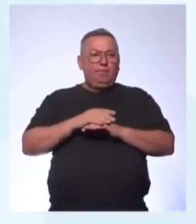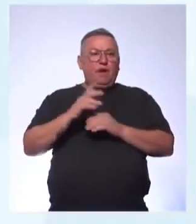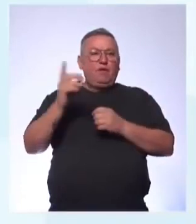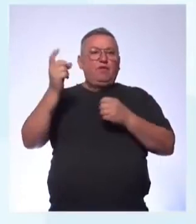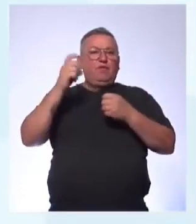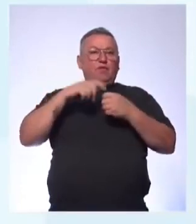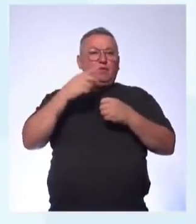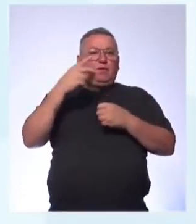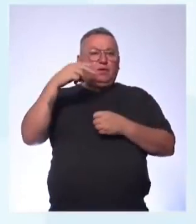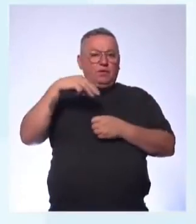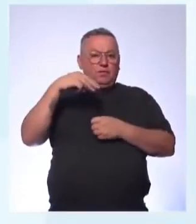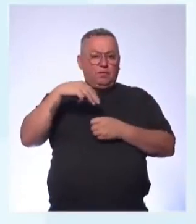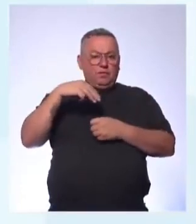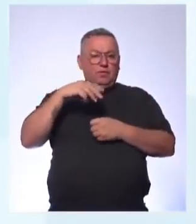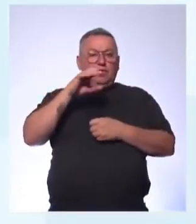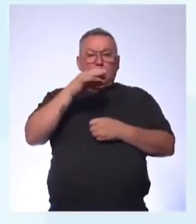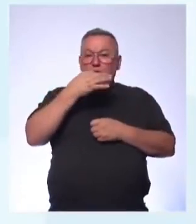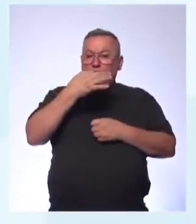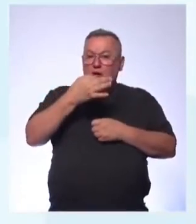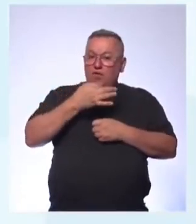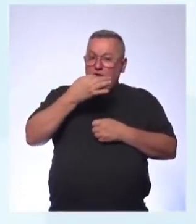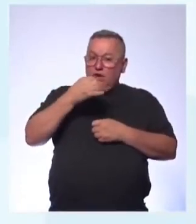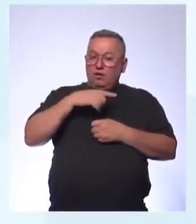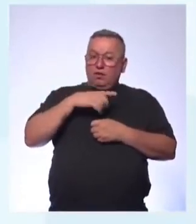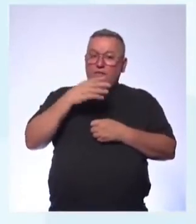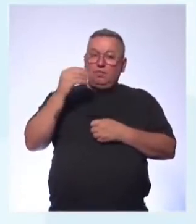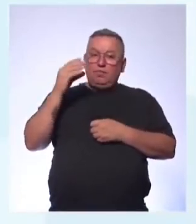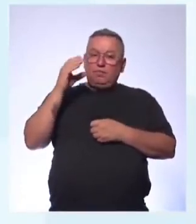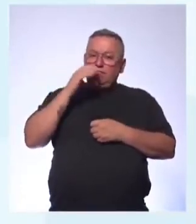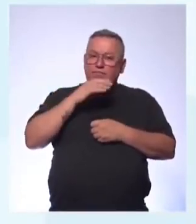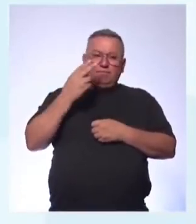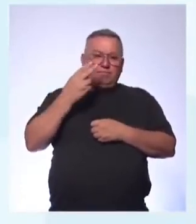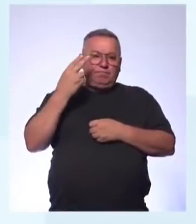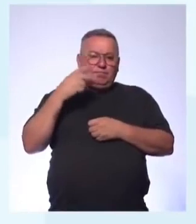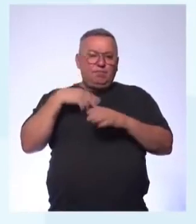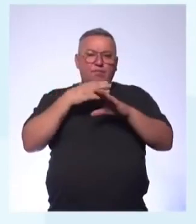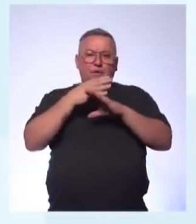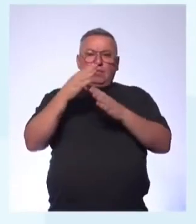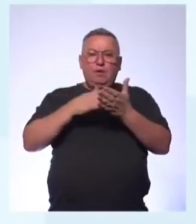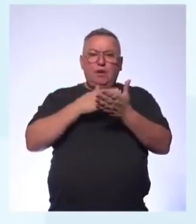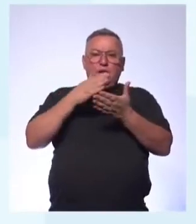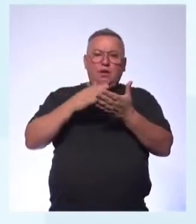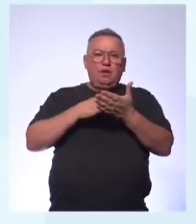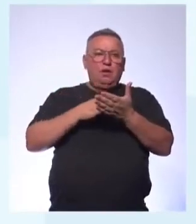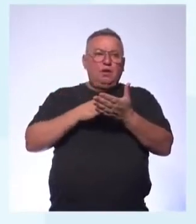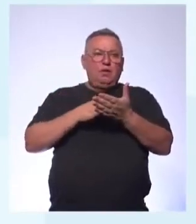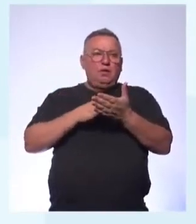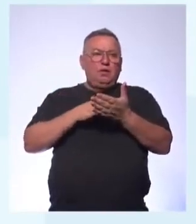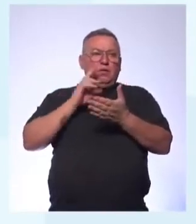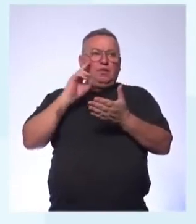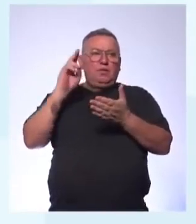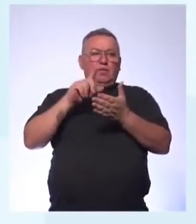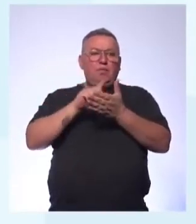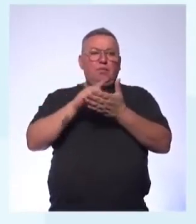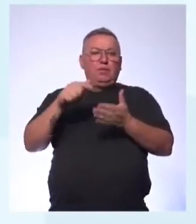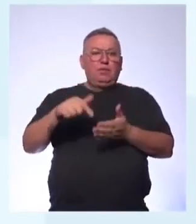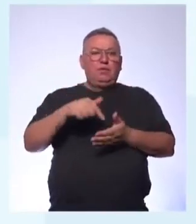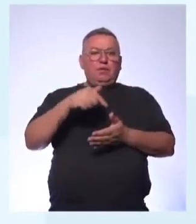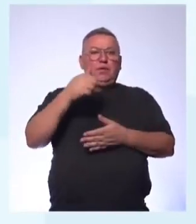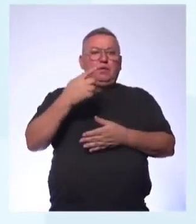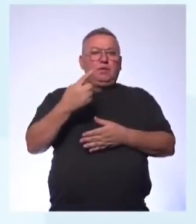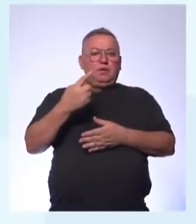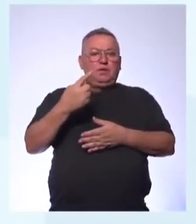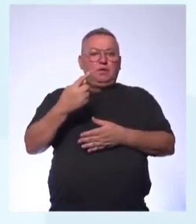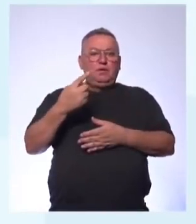ele vai para o texto. Se você achar que não está dando, vai lá para o caderno do aluno, page 41, se eu não me